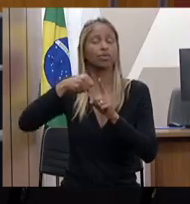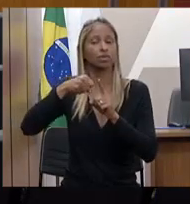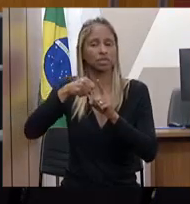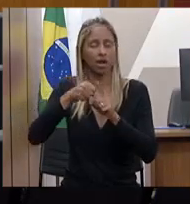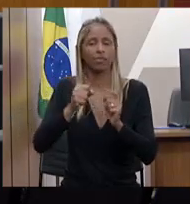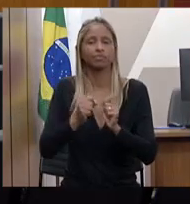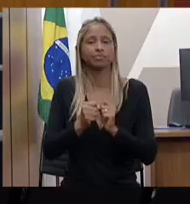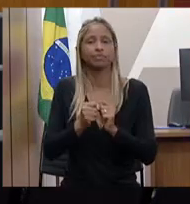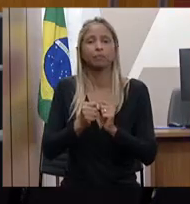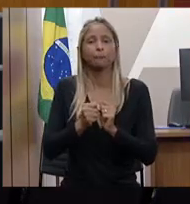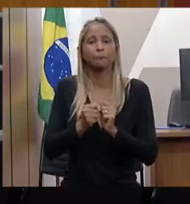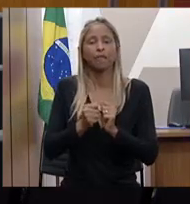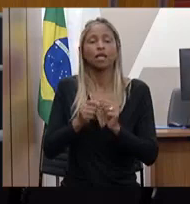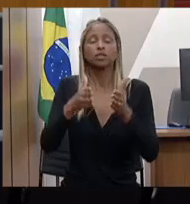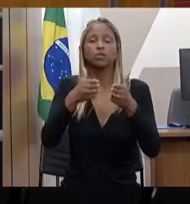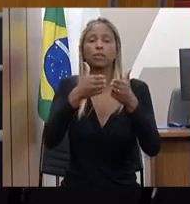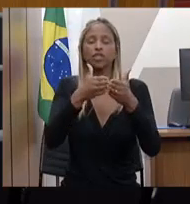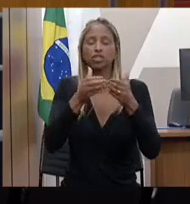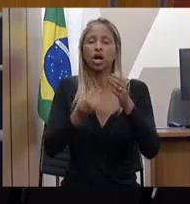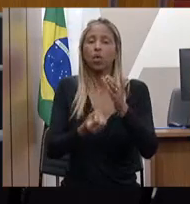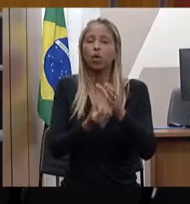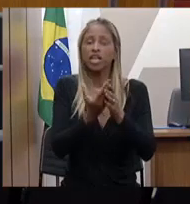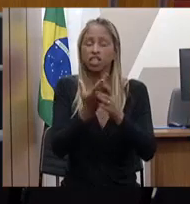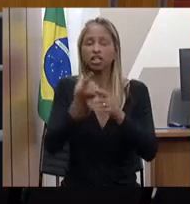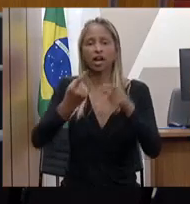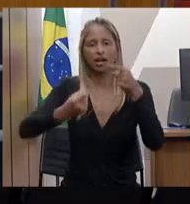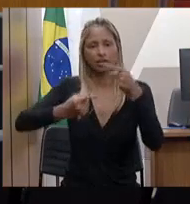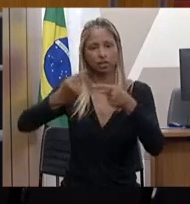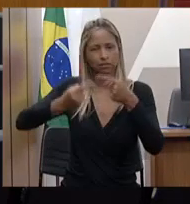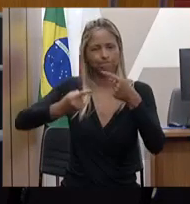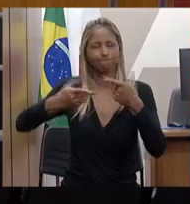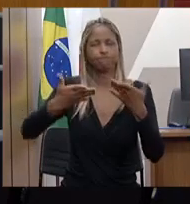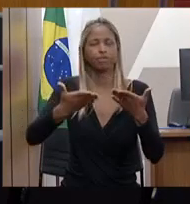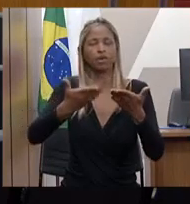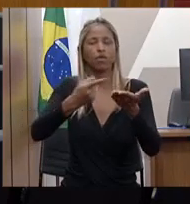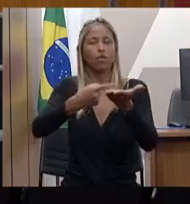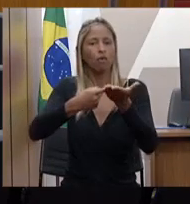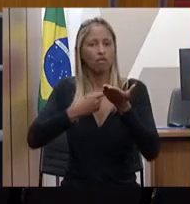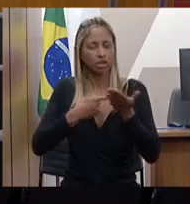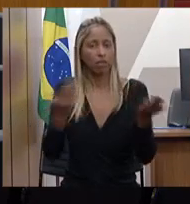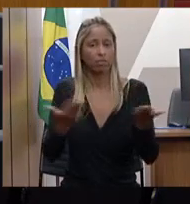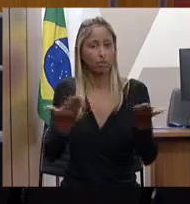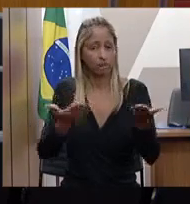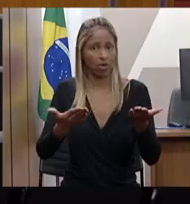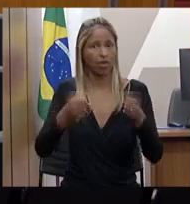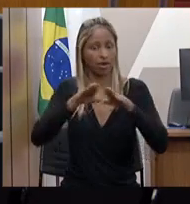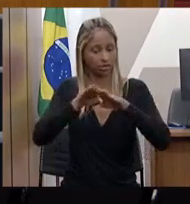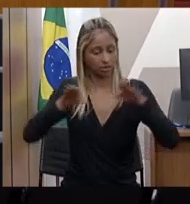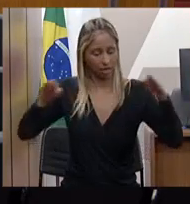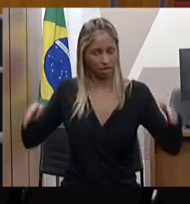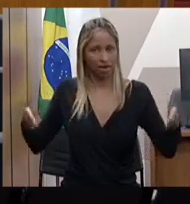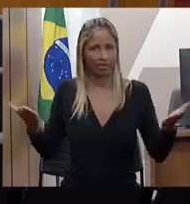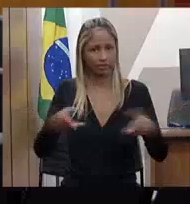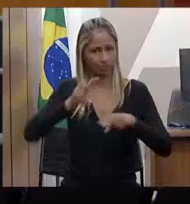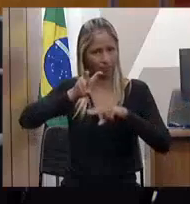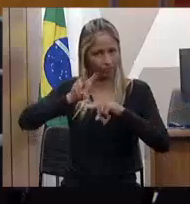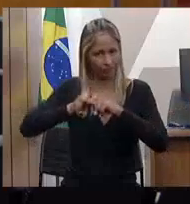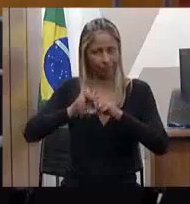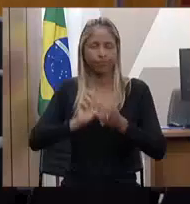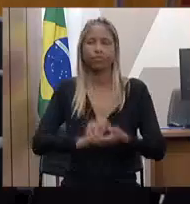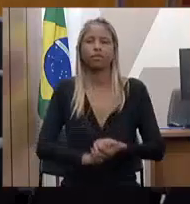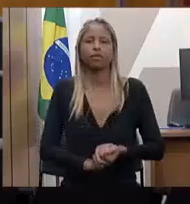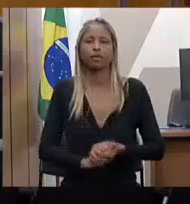o autor do requerimento que deu origem a esse debate nós convidamos para tomar acento a mesa